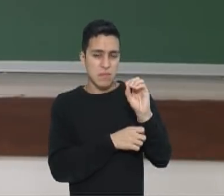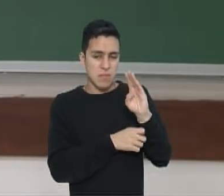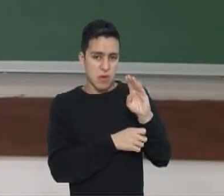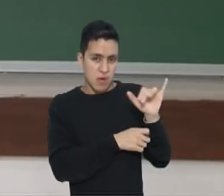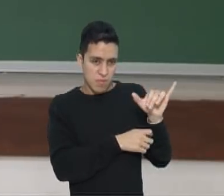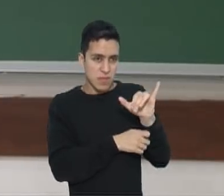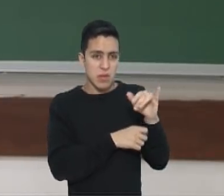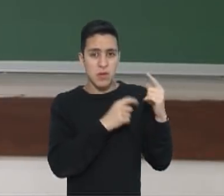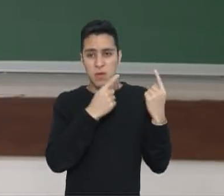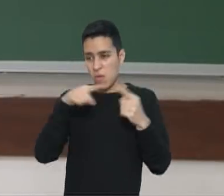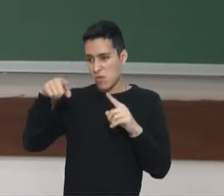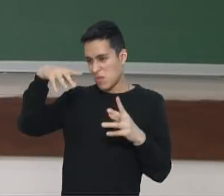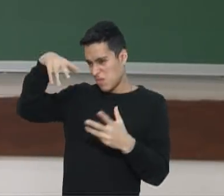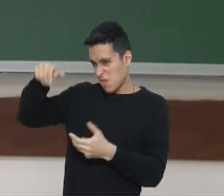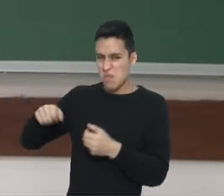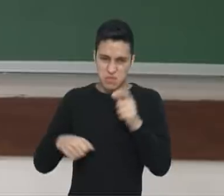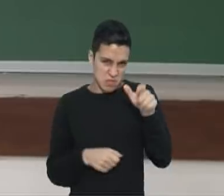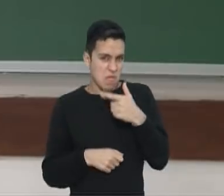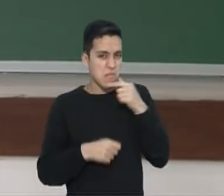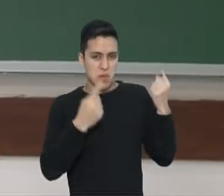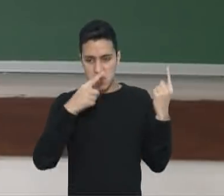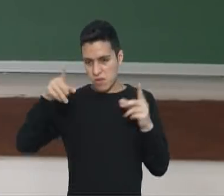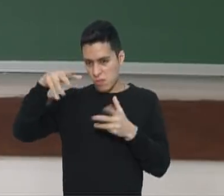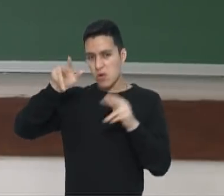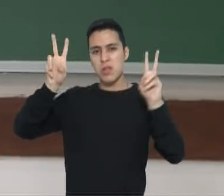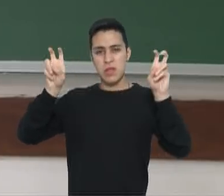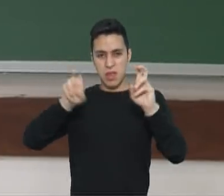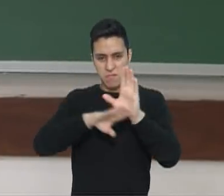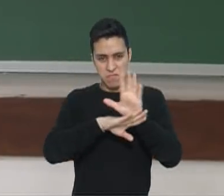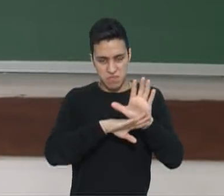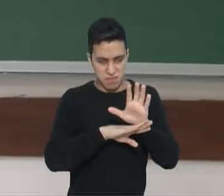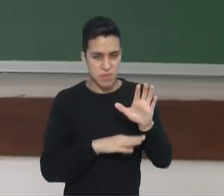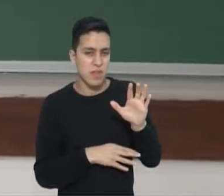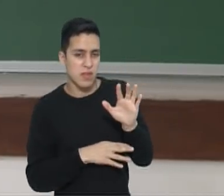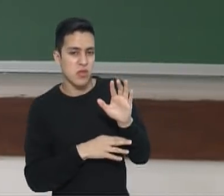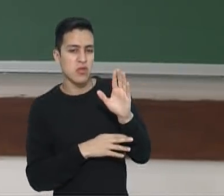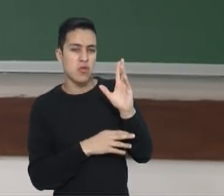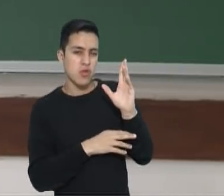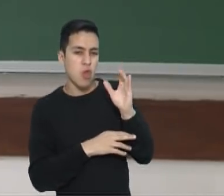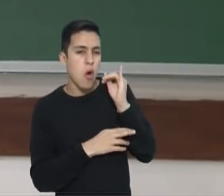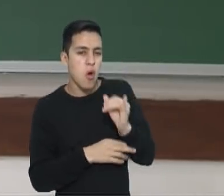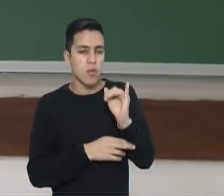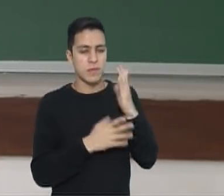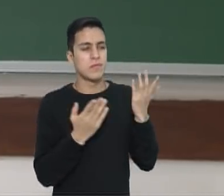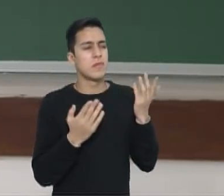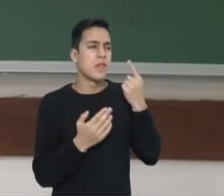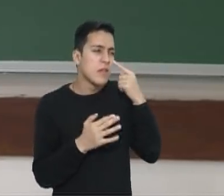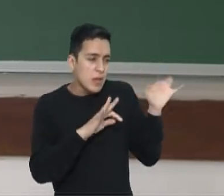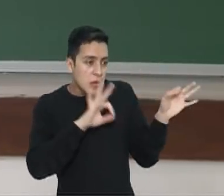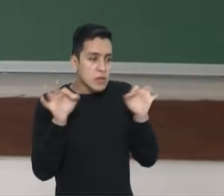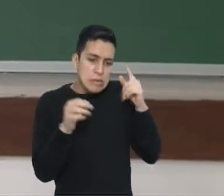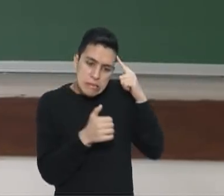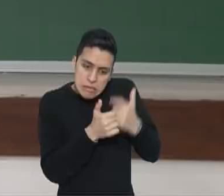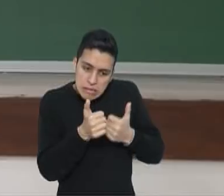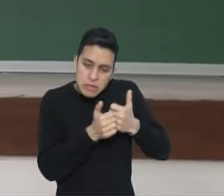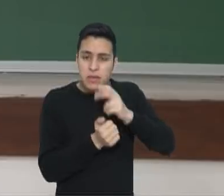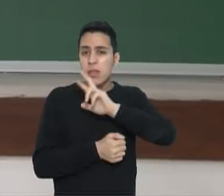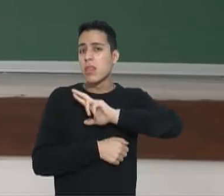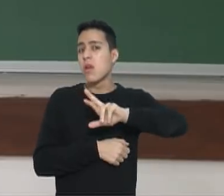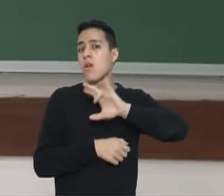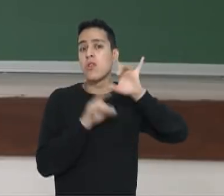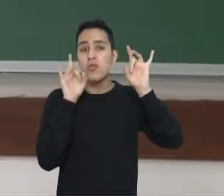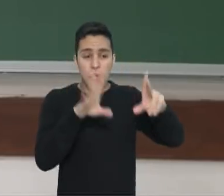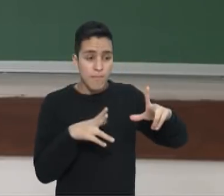Mundo, contra o Mundo. Bob Fischer contra o Mundo, um documentário. Você vê bem esse estado de paranoia, que não era uma questão